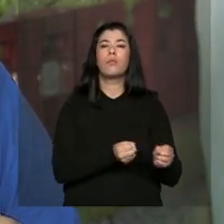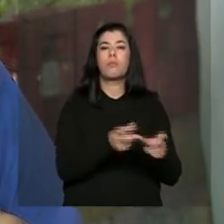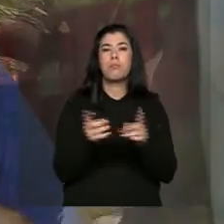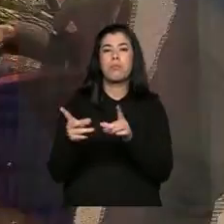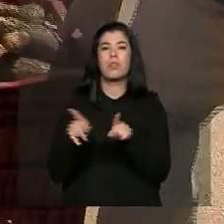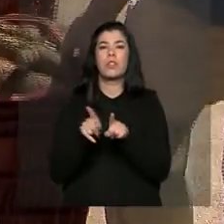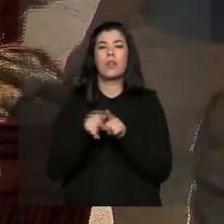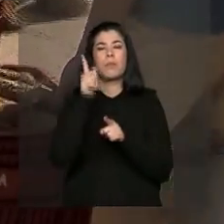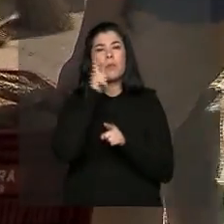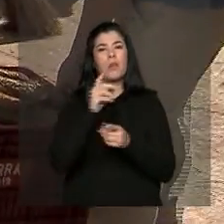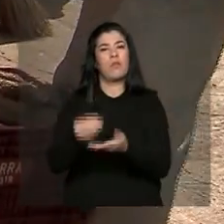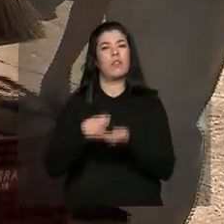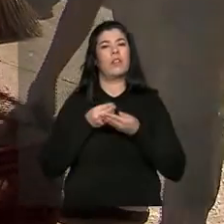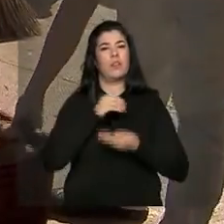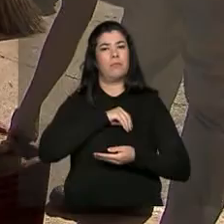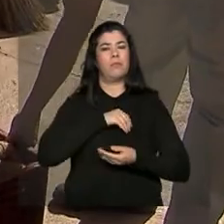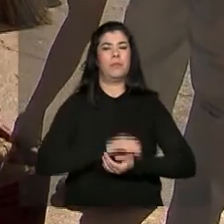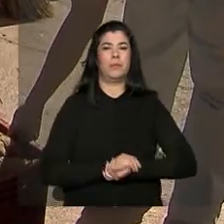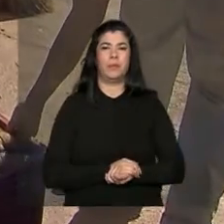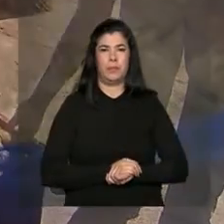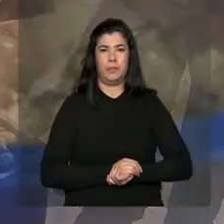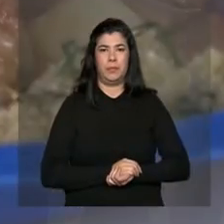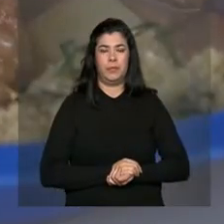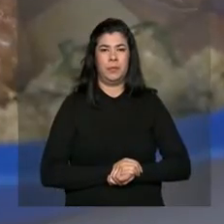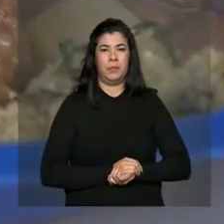com aquilo que vai ganhar, né?